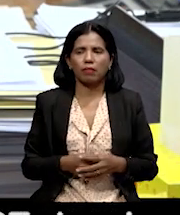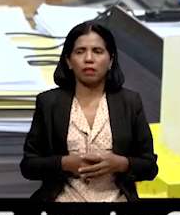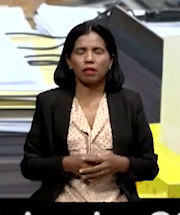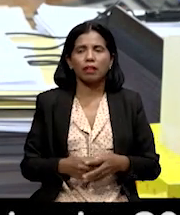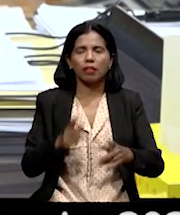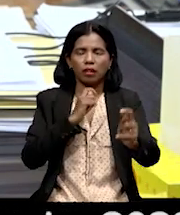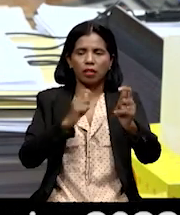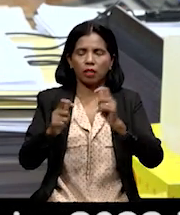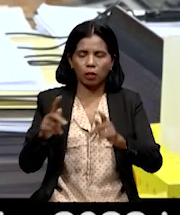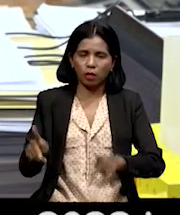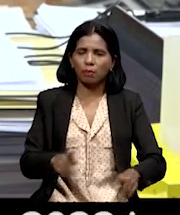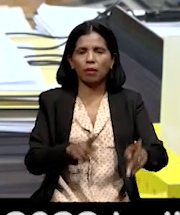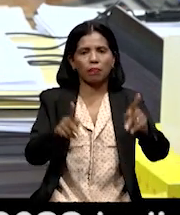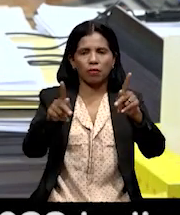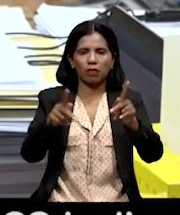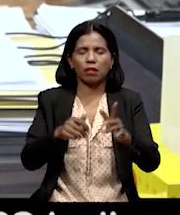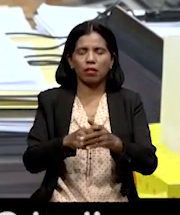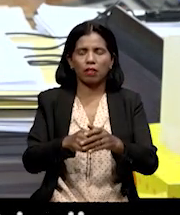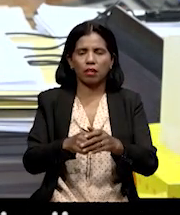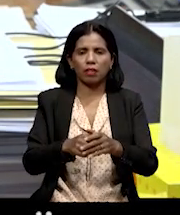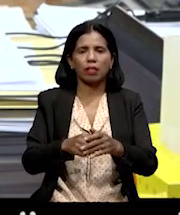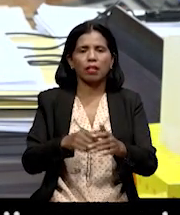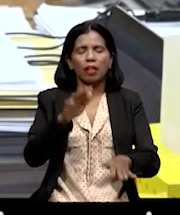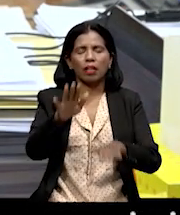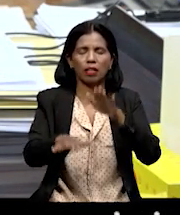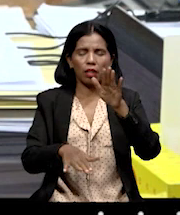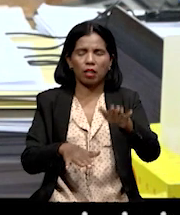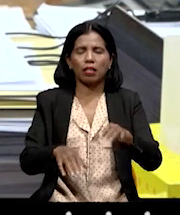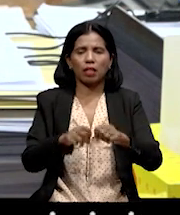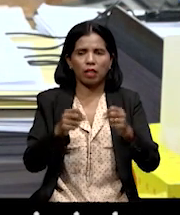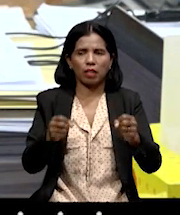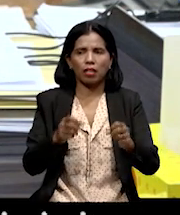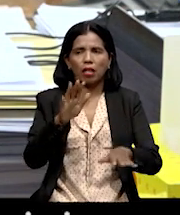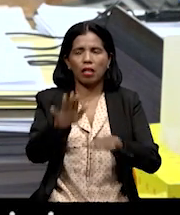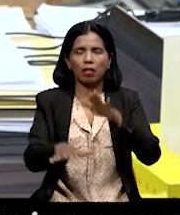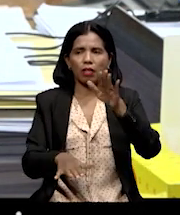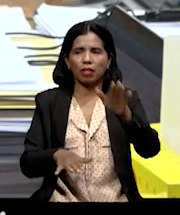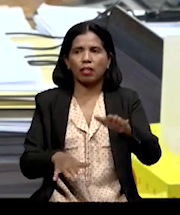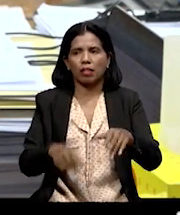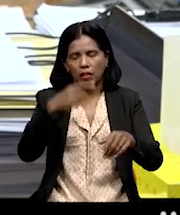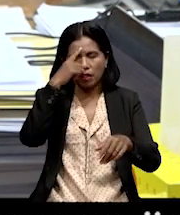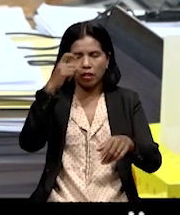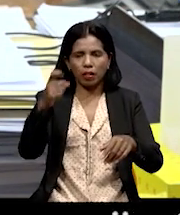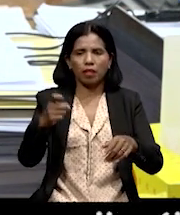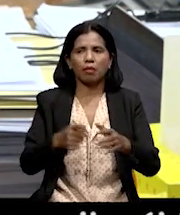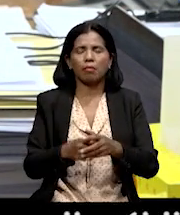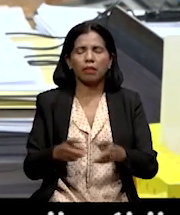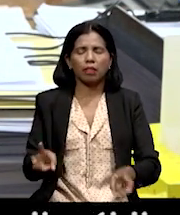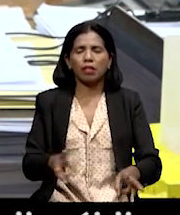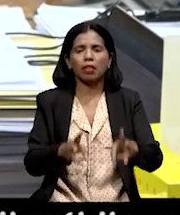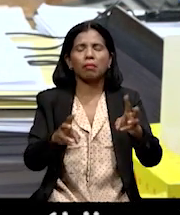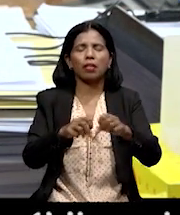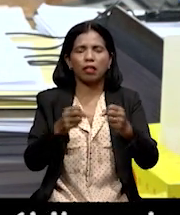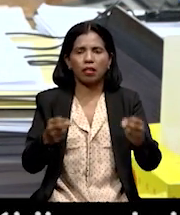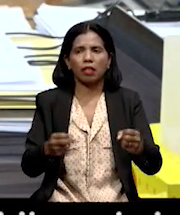Transporte público será laviável, balum. Halo movimento tamba condição viatura na bela dia. E balum tamba e